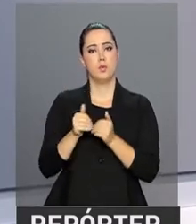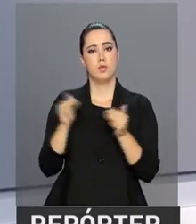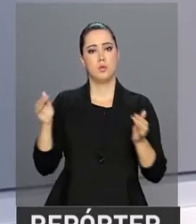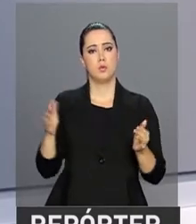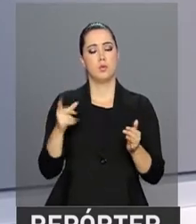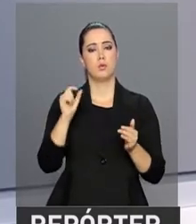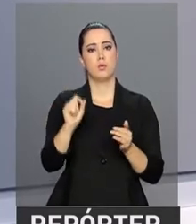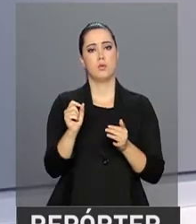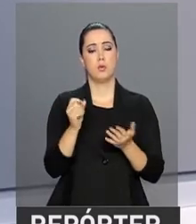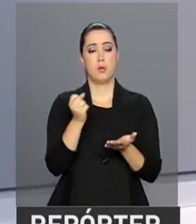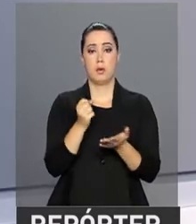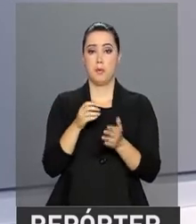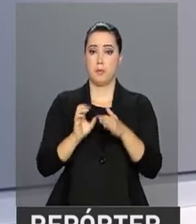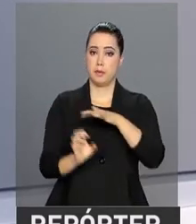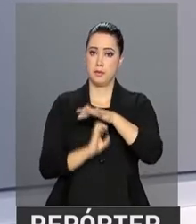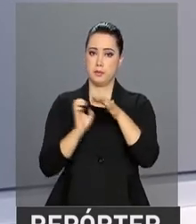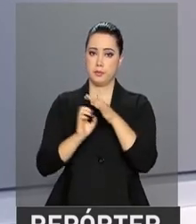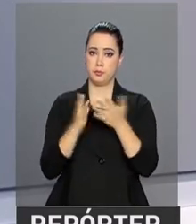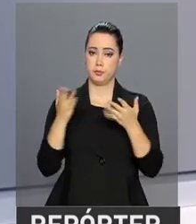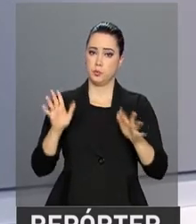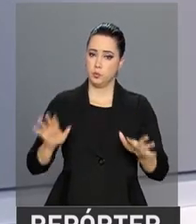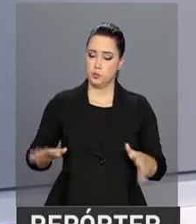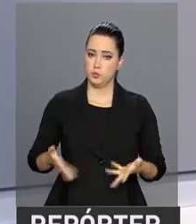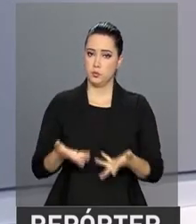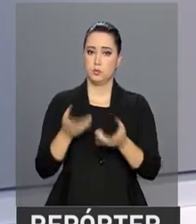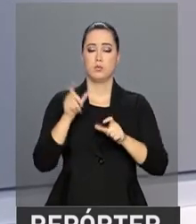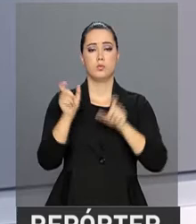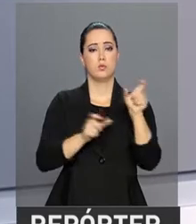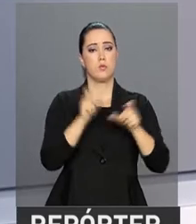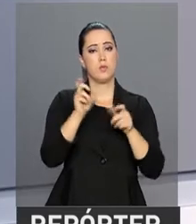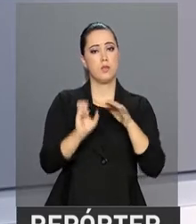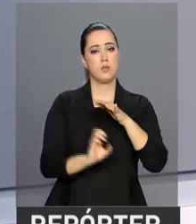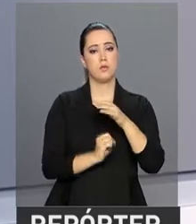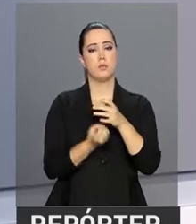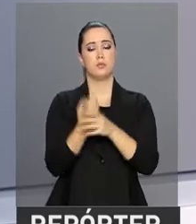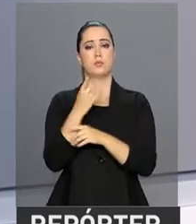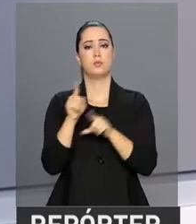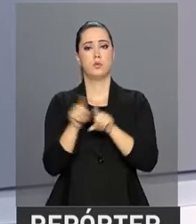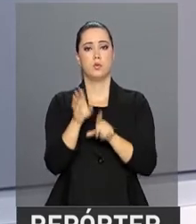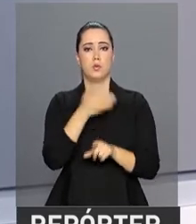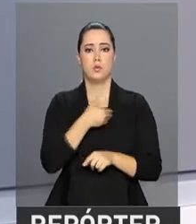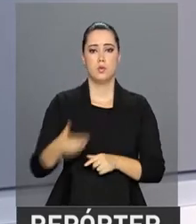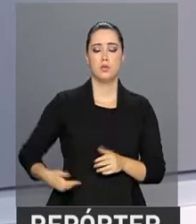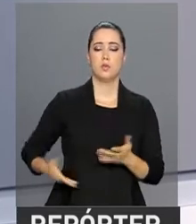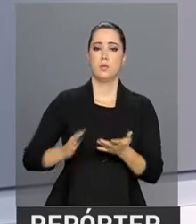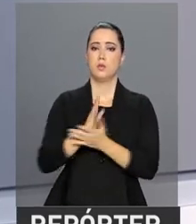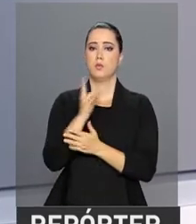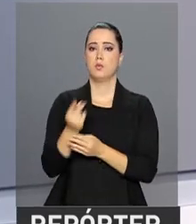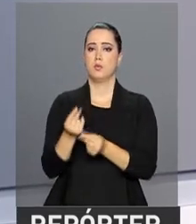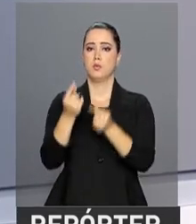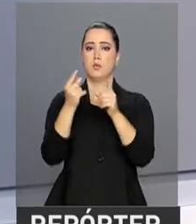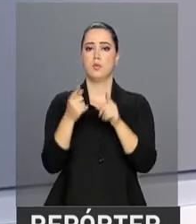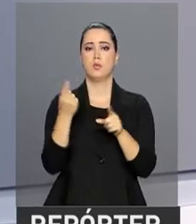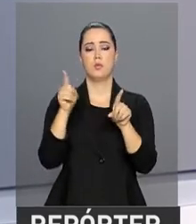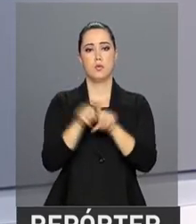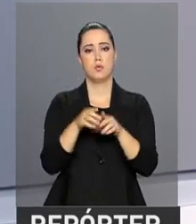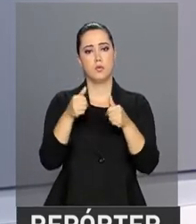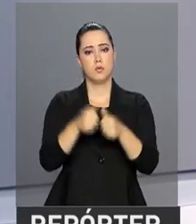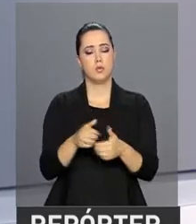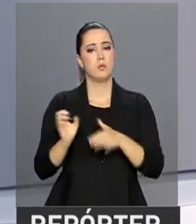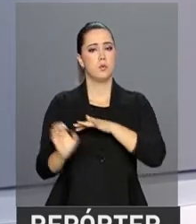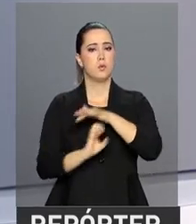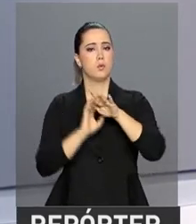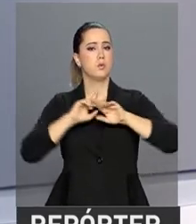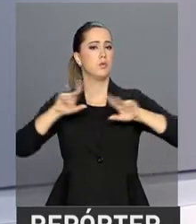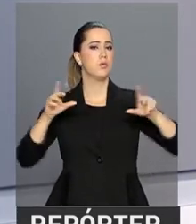ou ampliar um negócio e para incentivar o empreendedorismo governo aprovou um aumento de recursos disponíveis para empresas